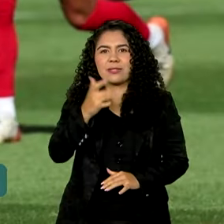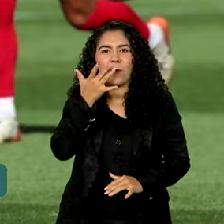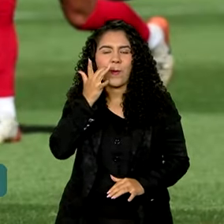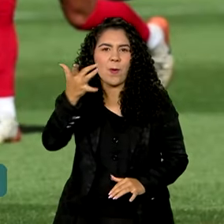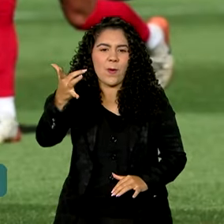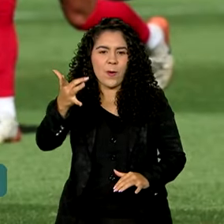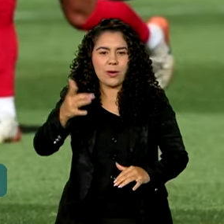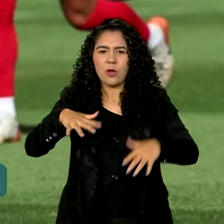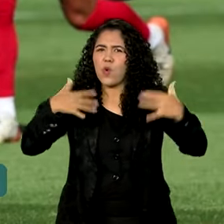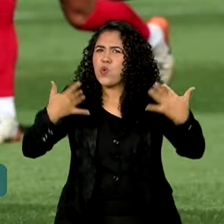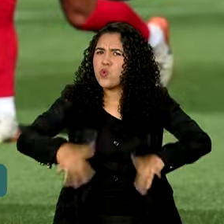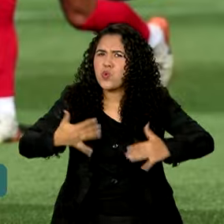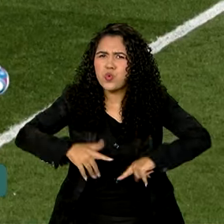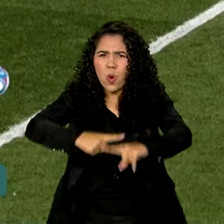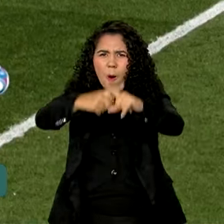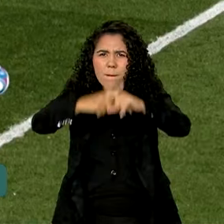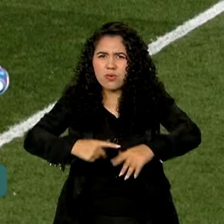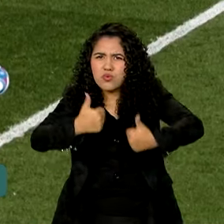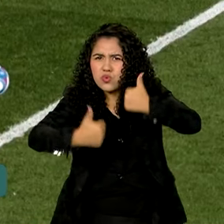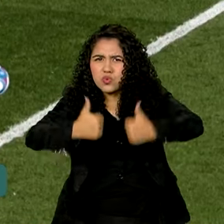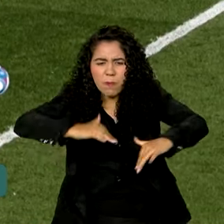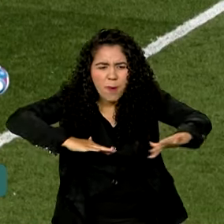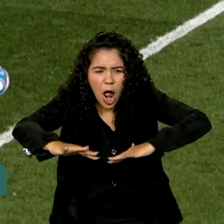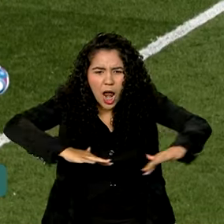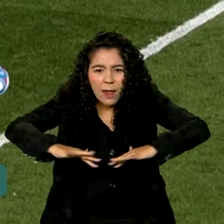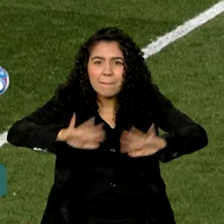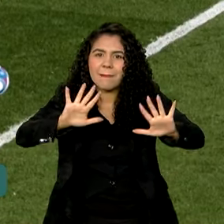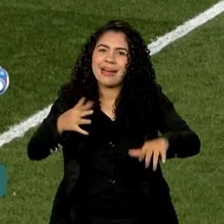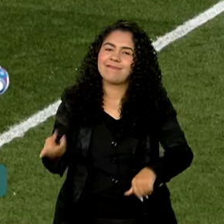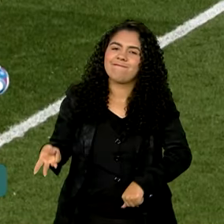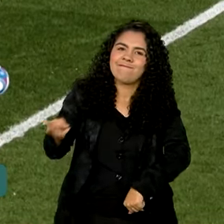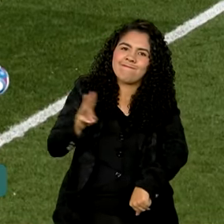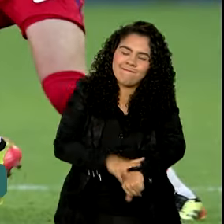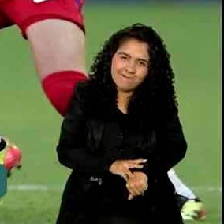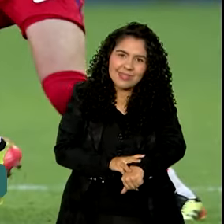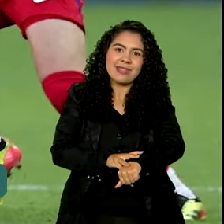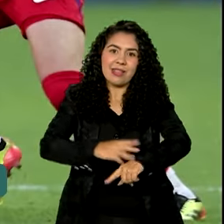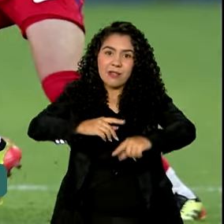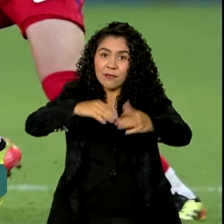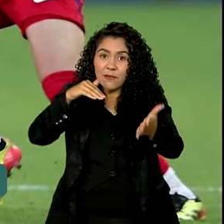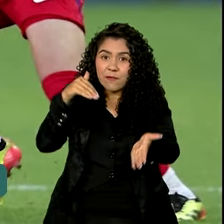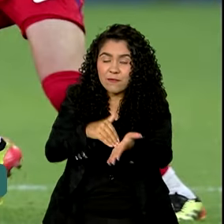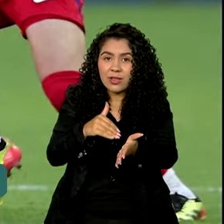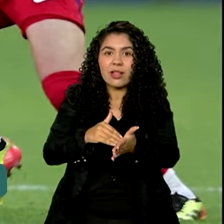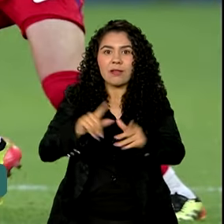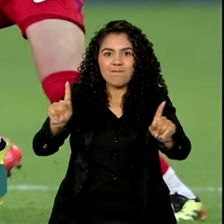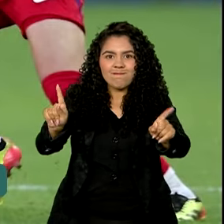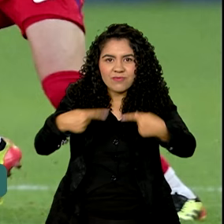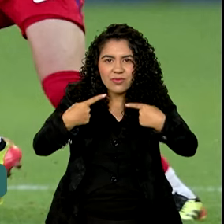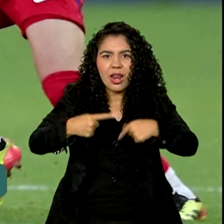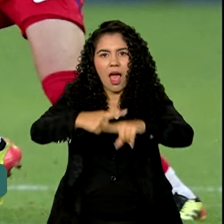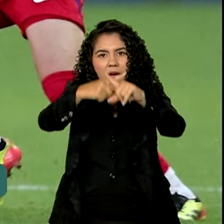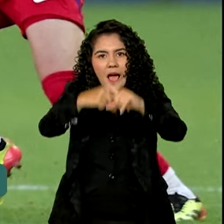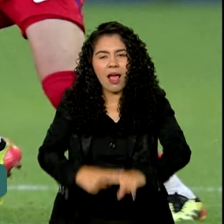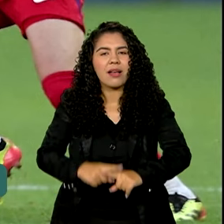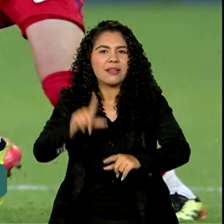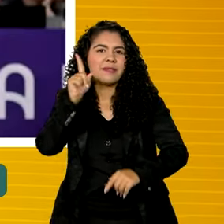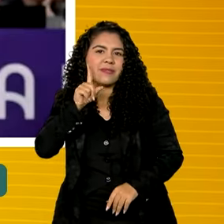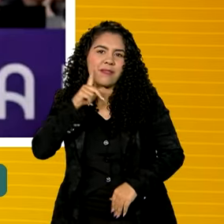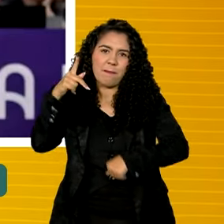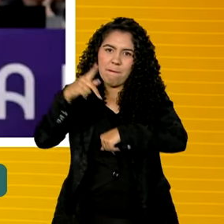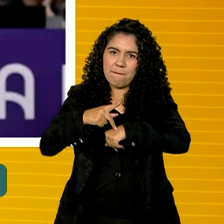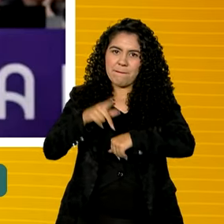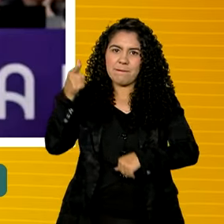uma grande partida contra os Estados Unidos, mas pela terceira vez em uma final olímpica contra a equipe americana, acabou ficando com a